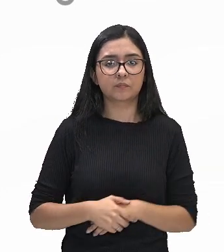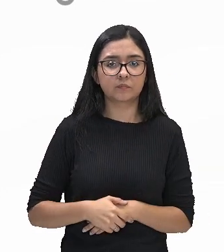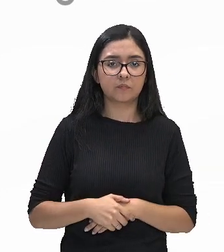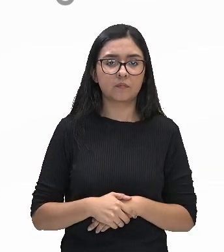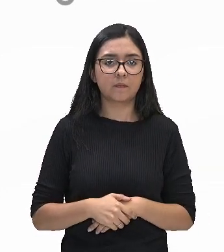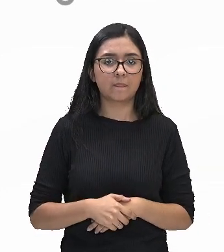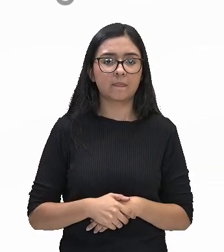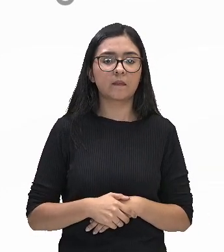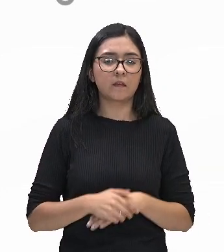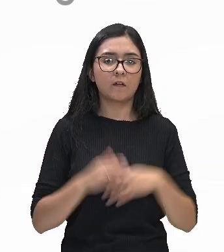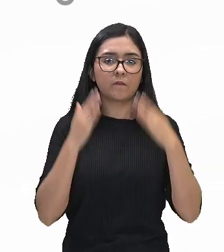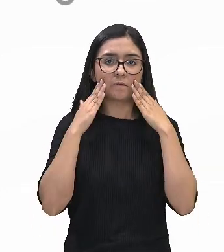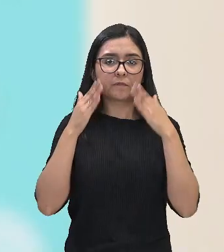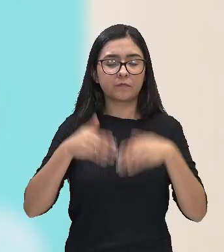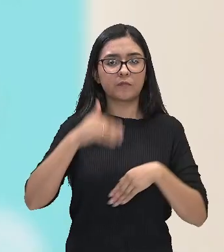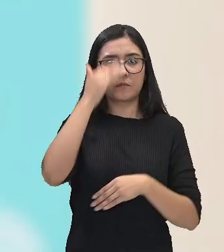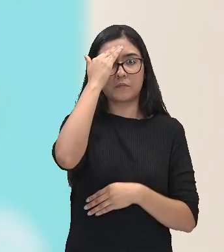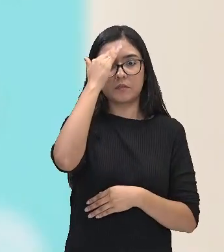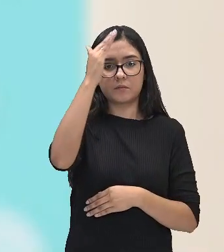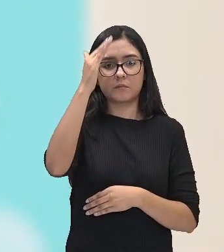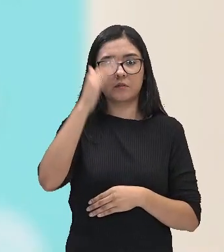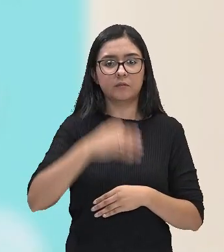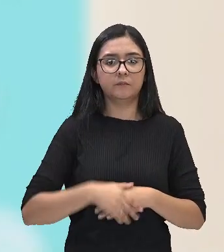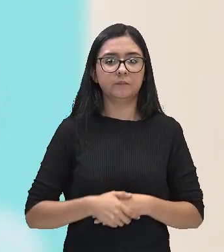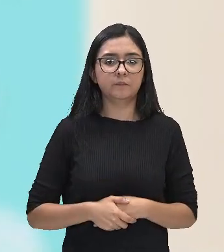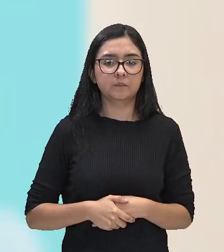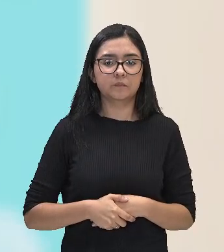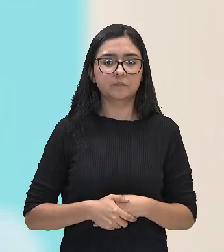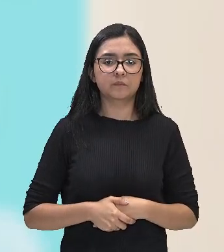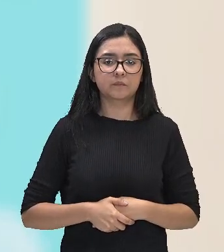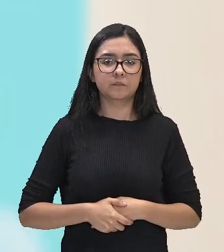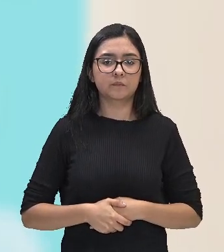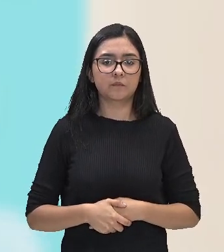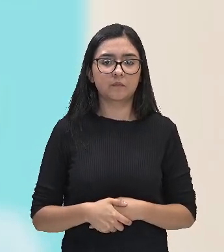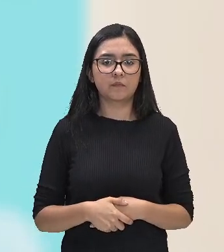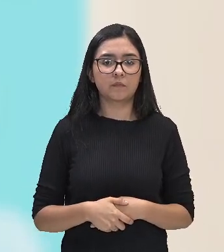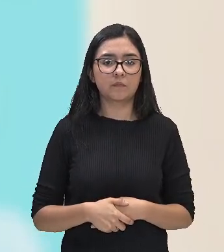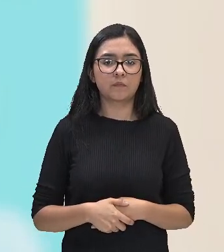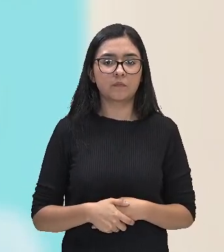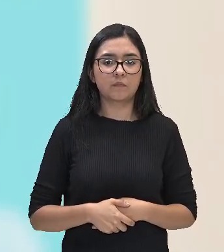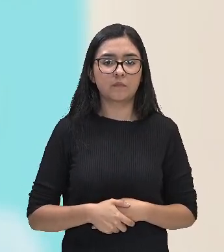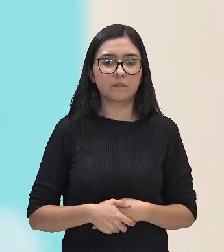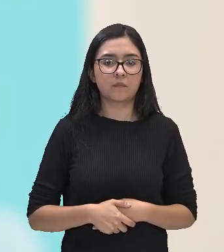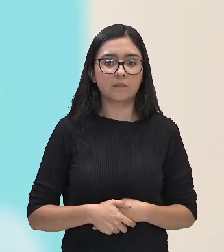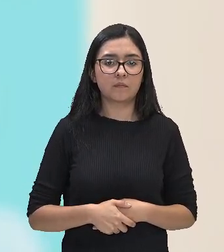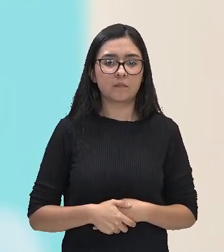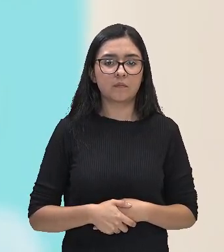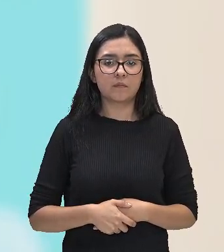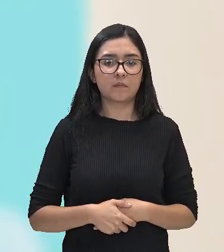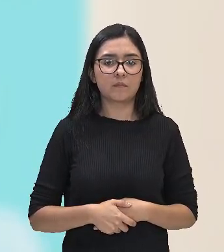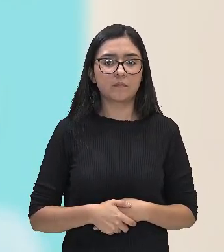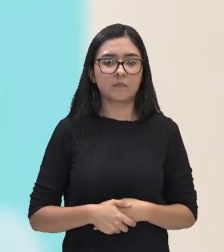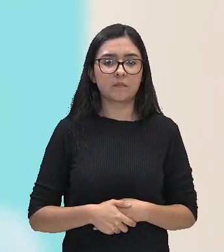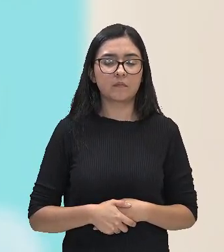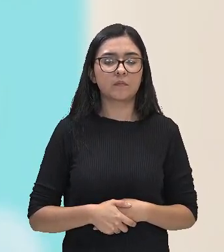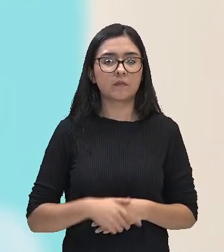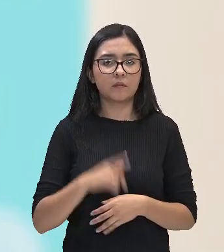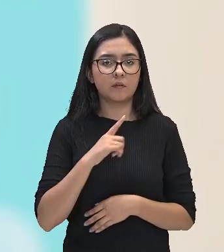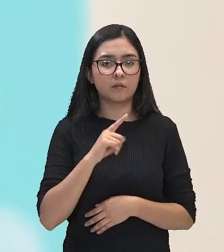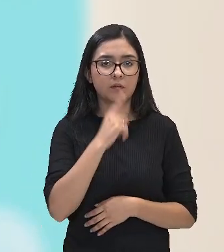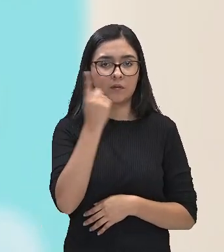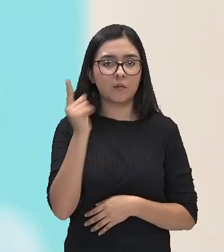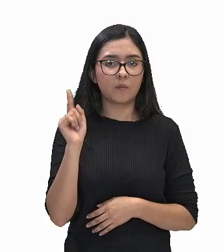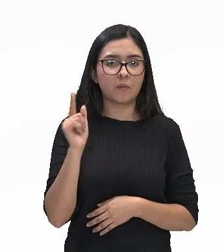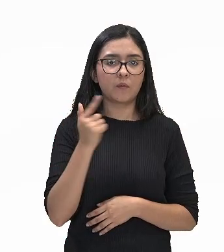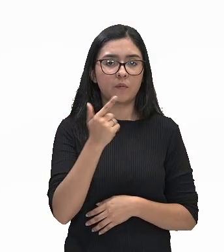dar prioridade nesta função. Ainda temos mais uma função, que é a